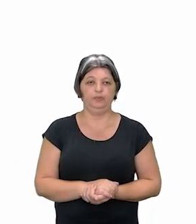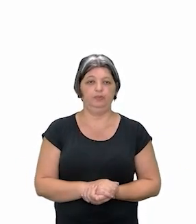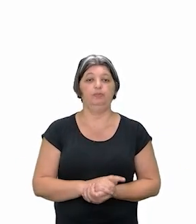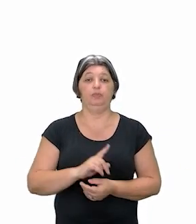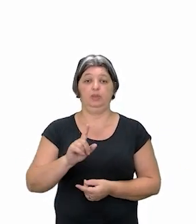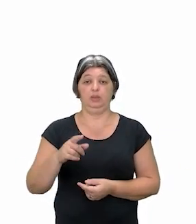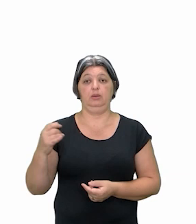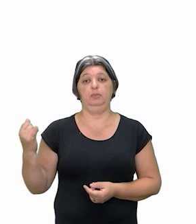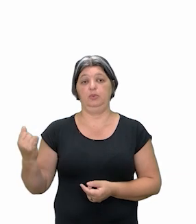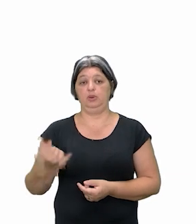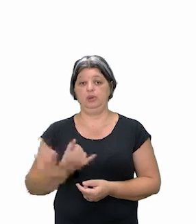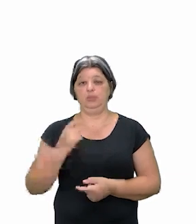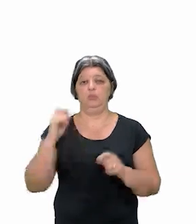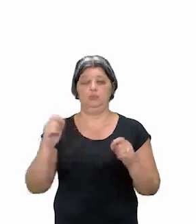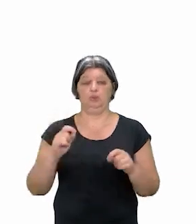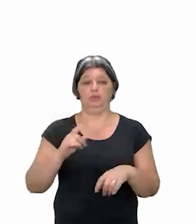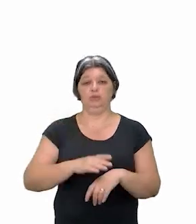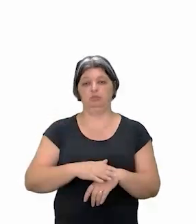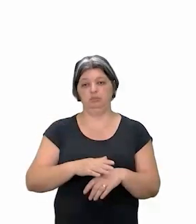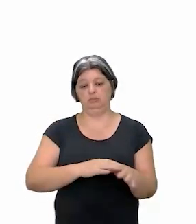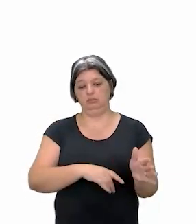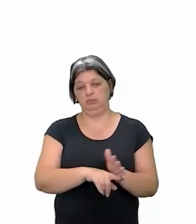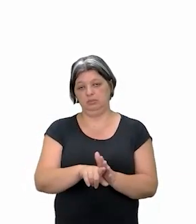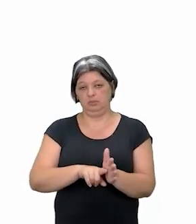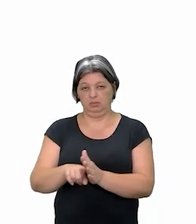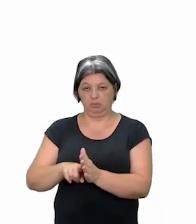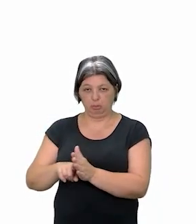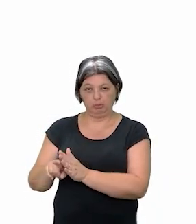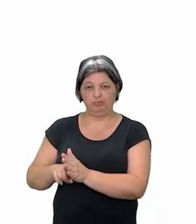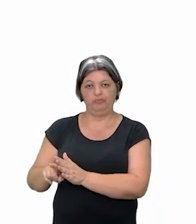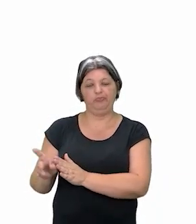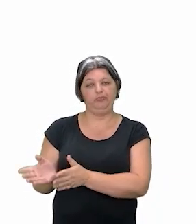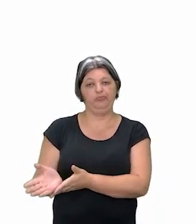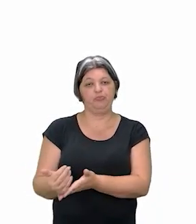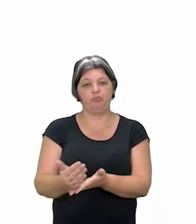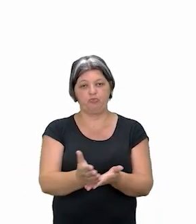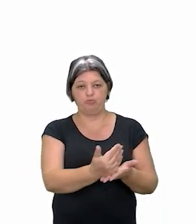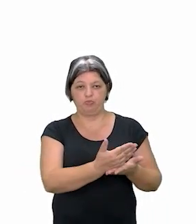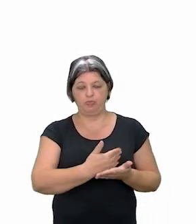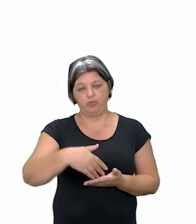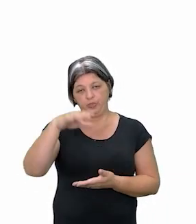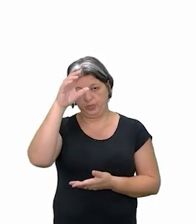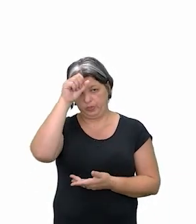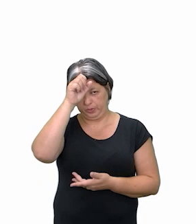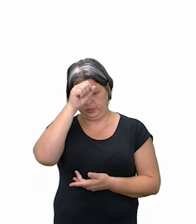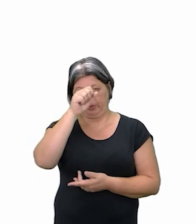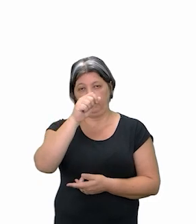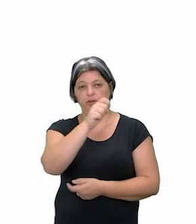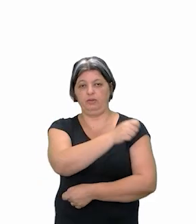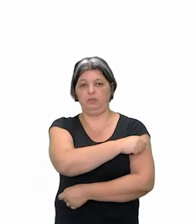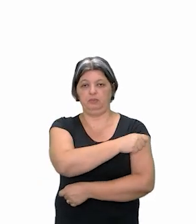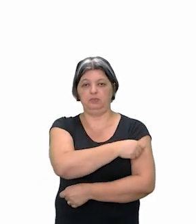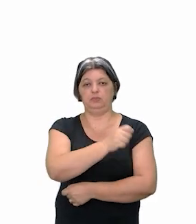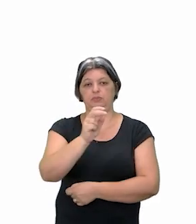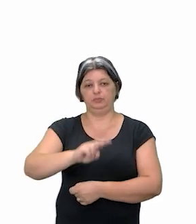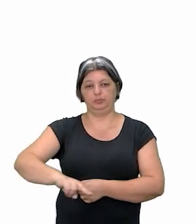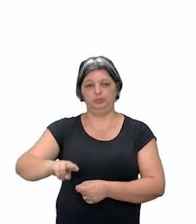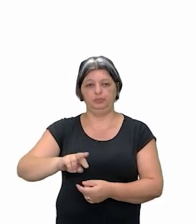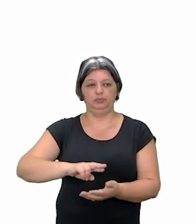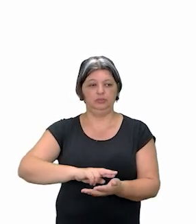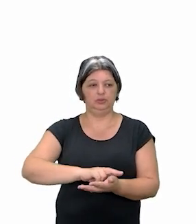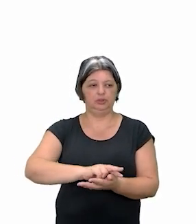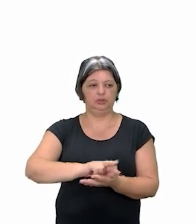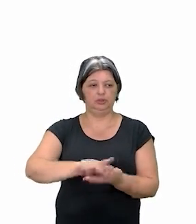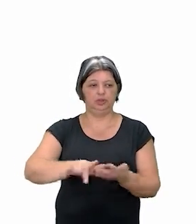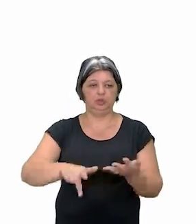importante que, para a gente realizar esse diagnóstico da aprendizagem, né, a gente possa, então, utilizar diferentes maneiras